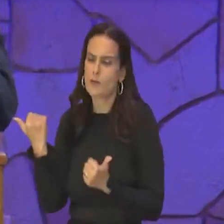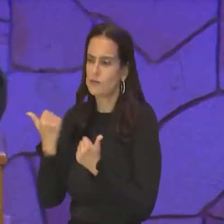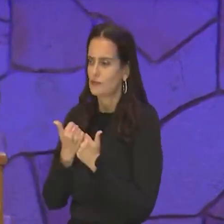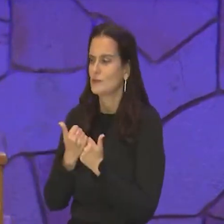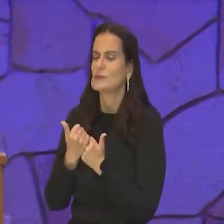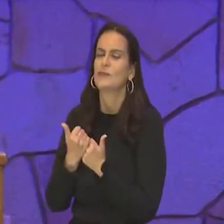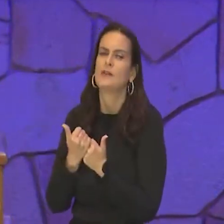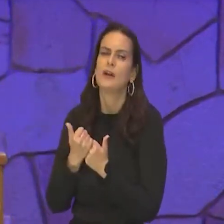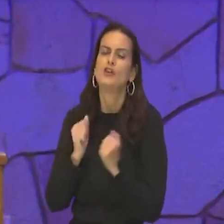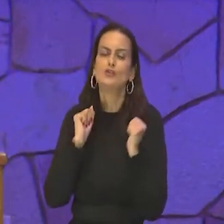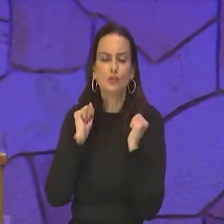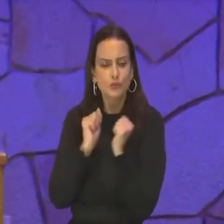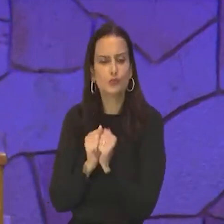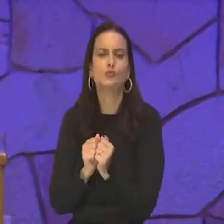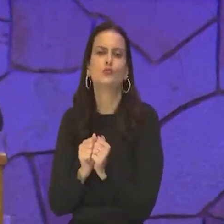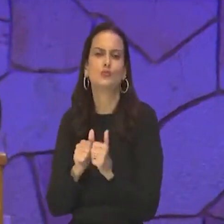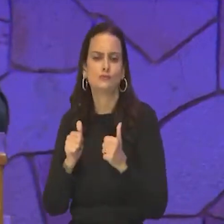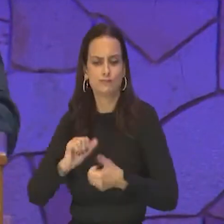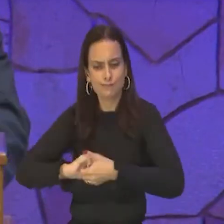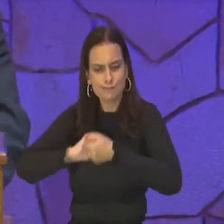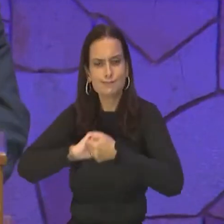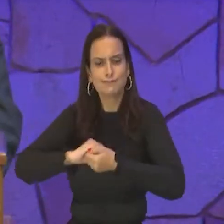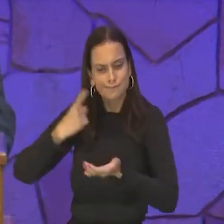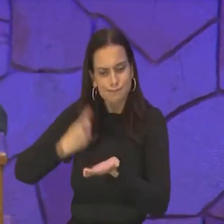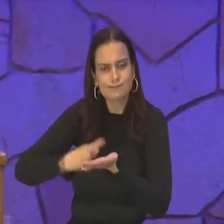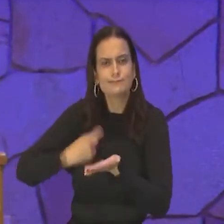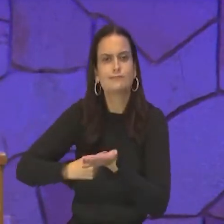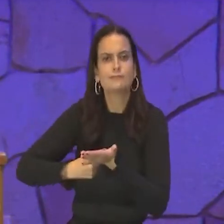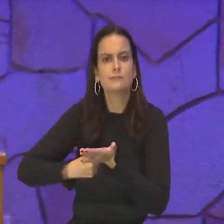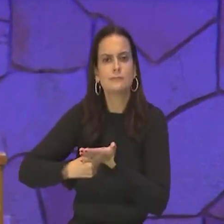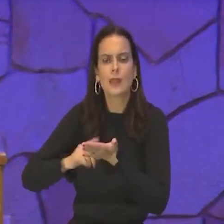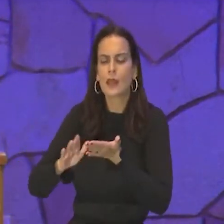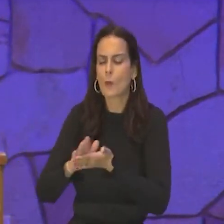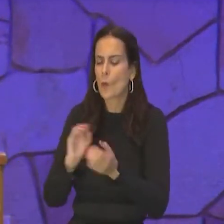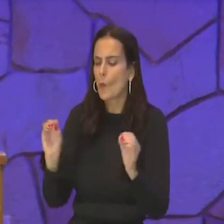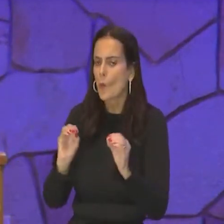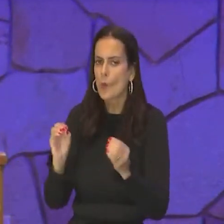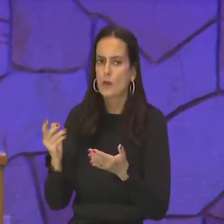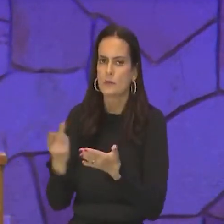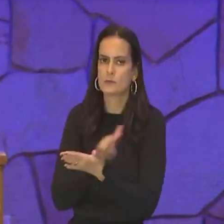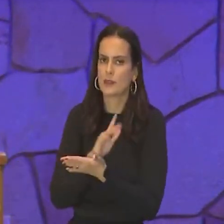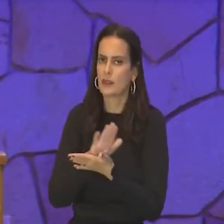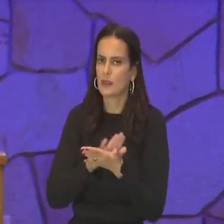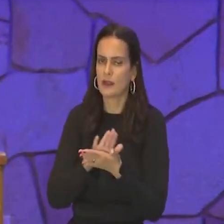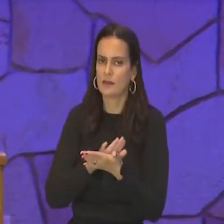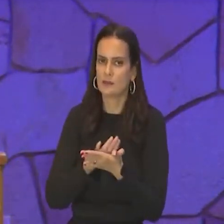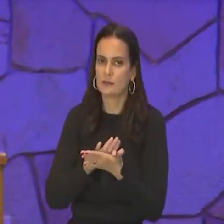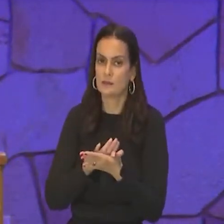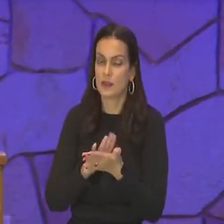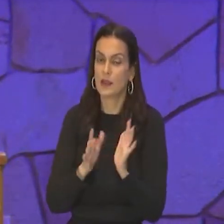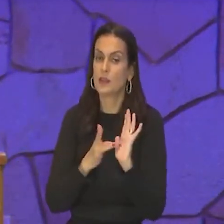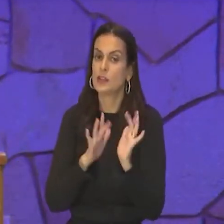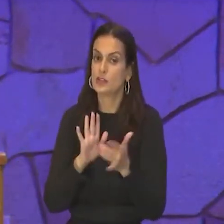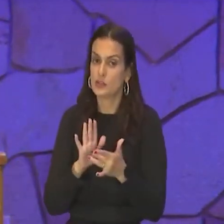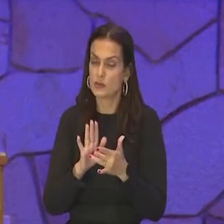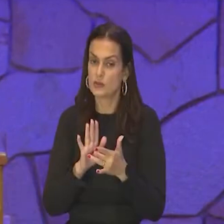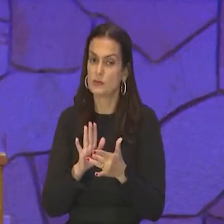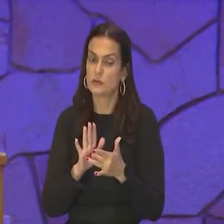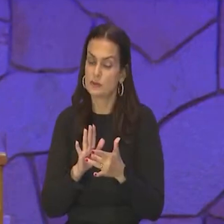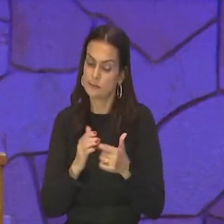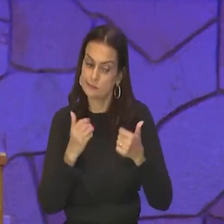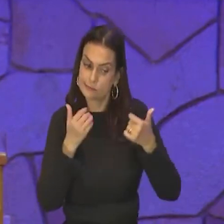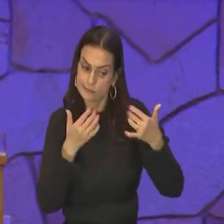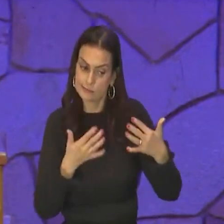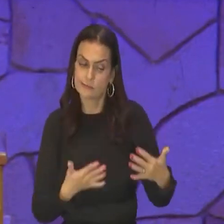nós estamos juntos, fechados, nada vai lhe acontecer. E Jesus, no momento aqui com os